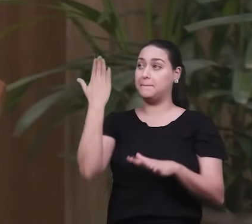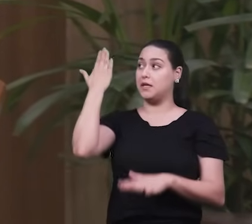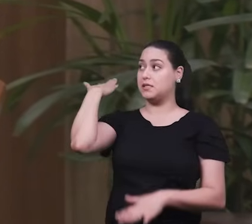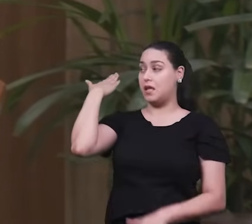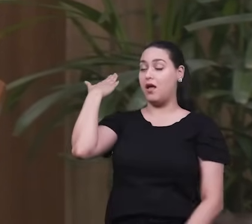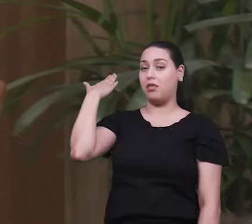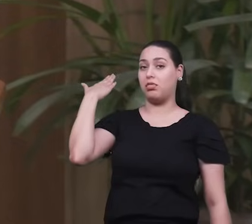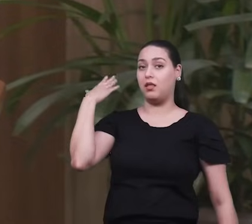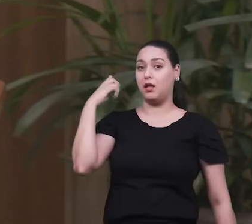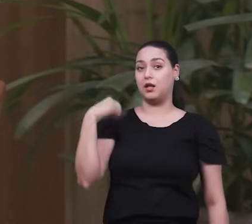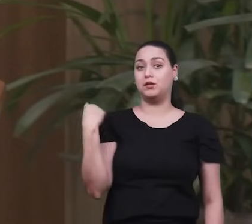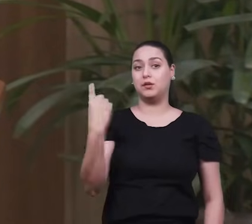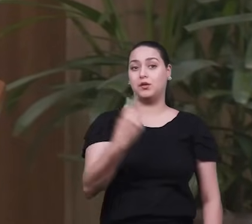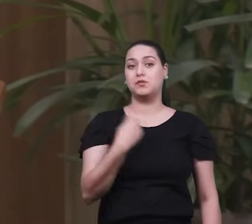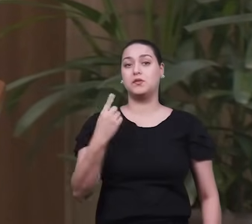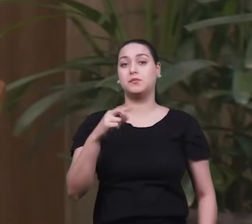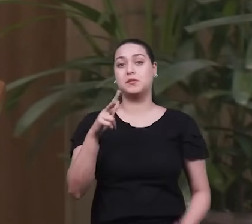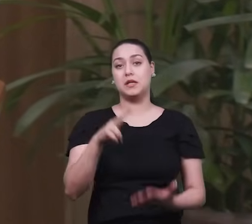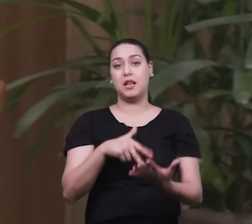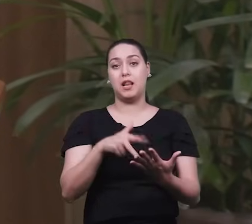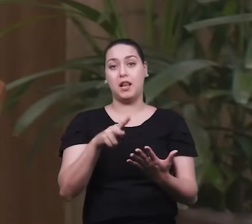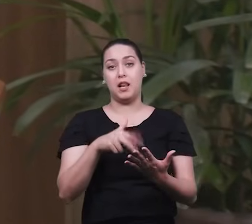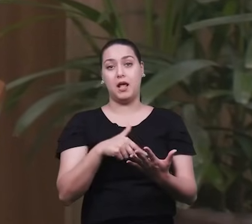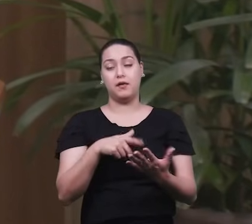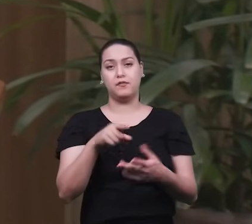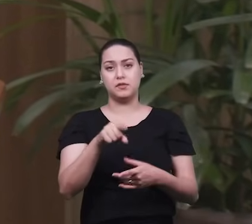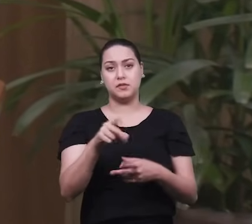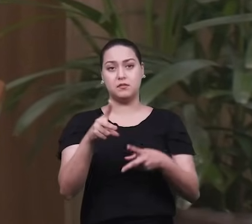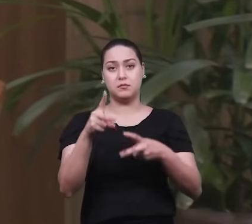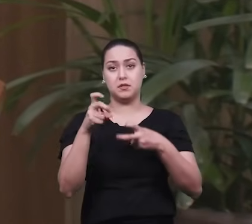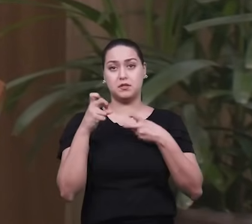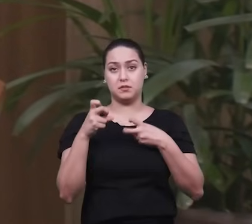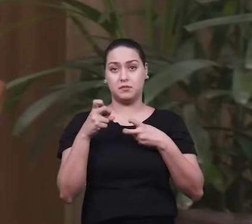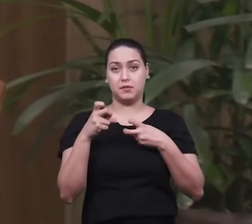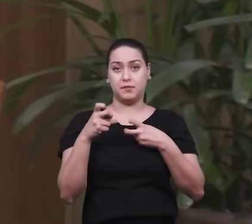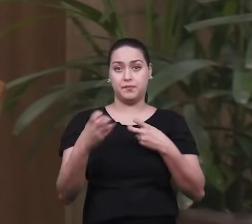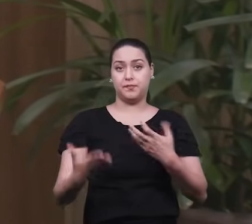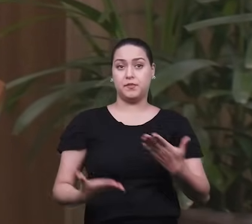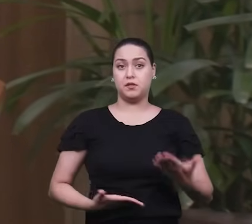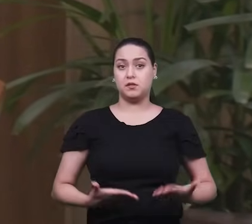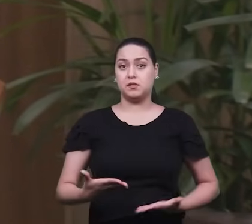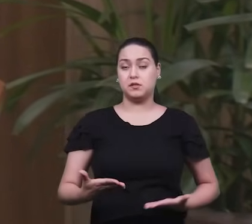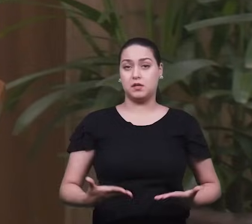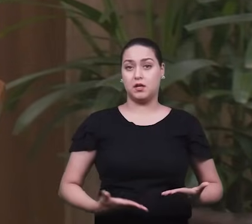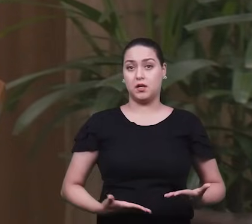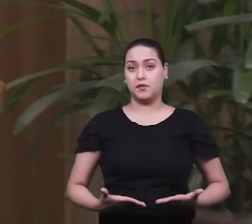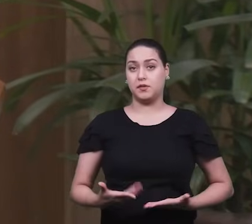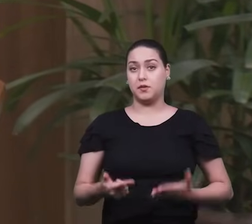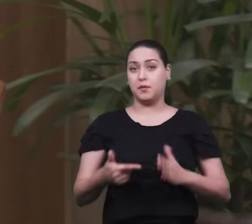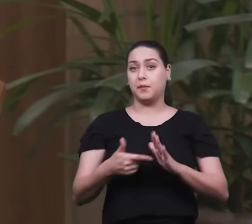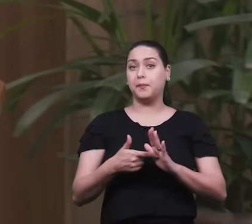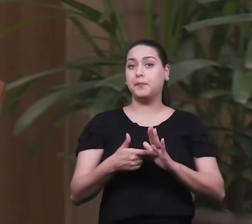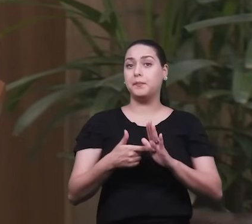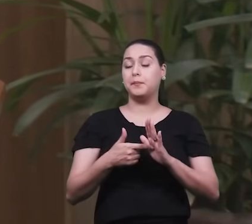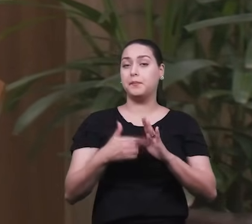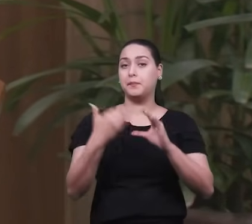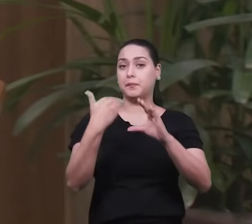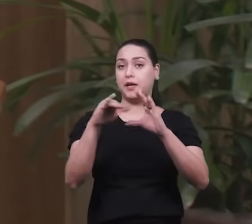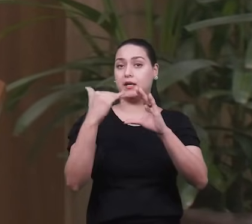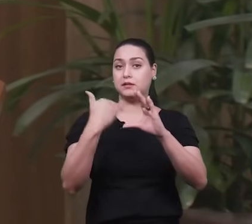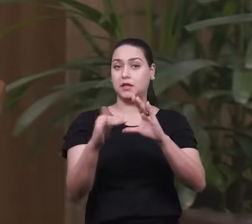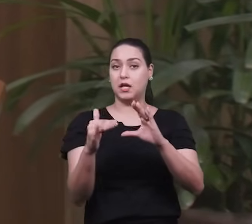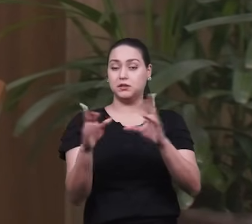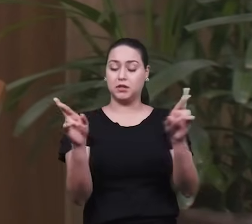semana passada. Nós vamos ler e você vai perceber uma coisa. Aquilo que os irmãos enviaram está